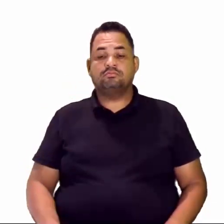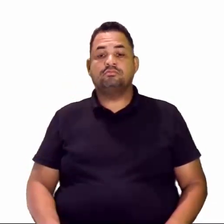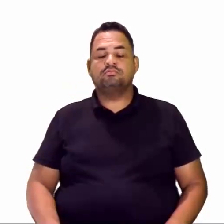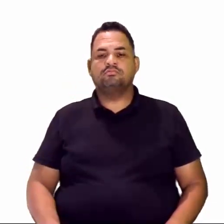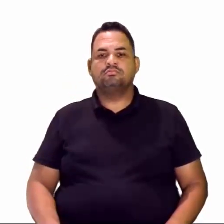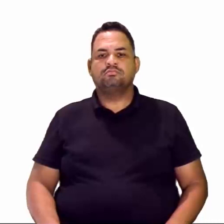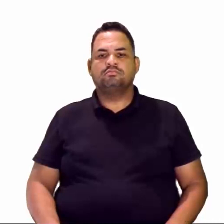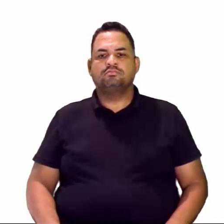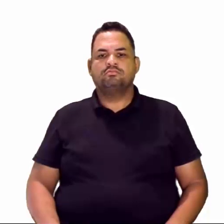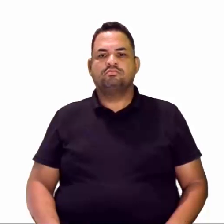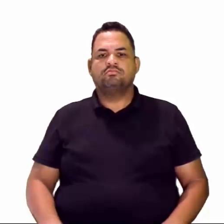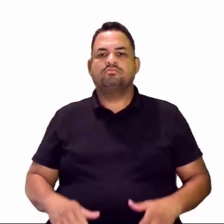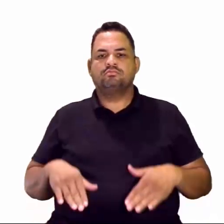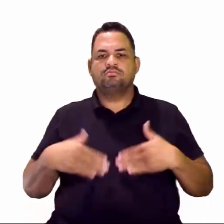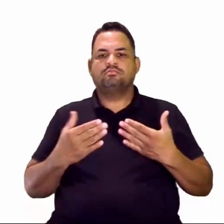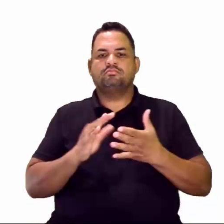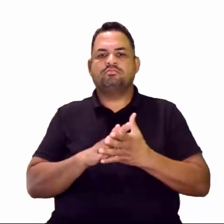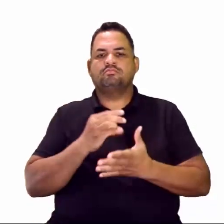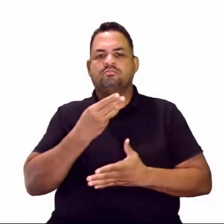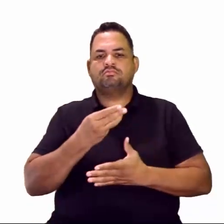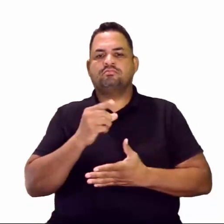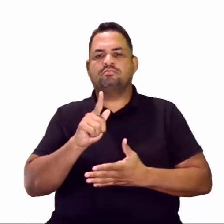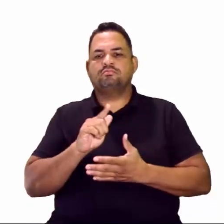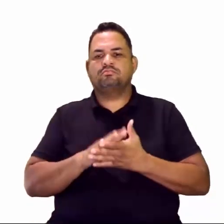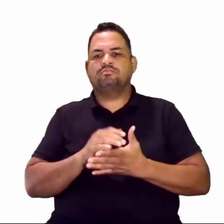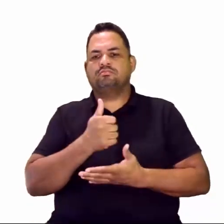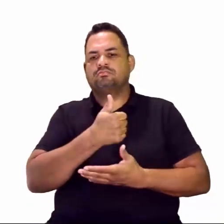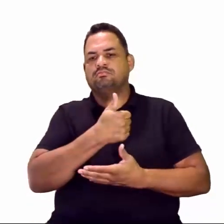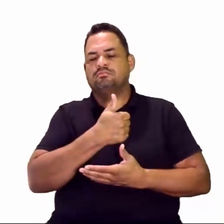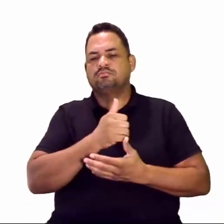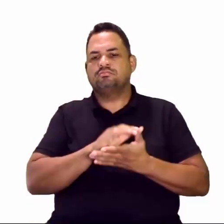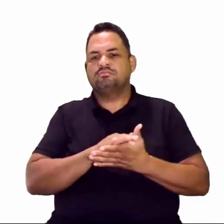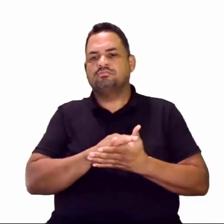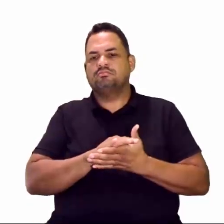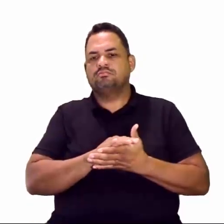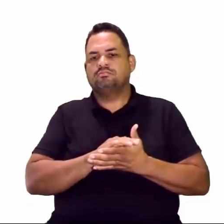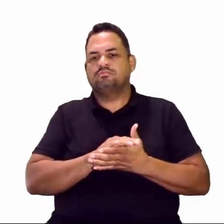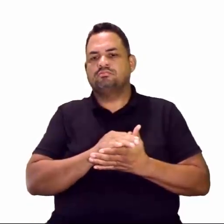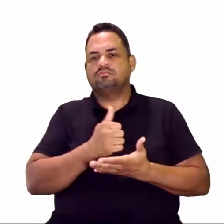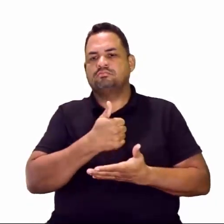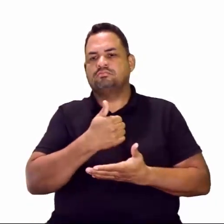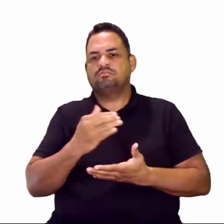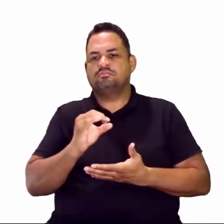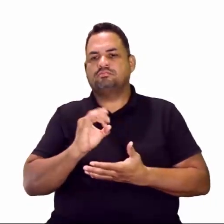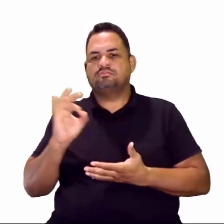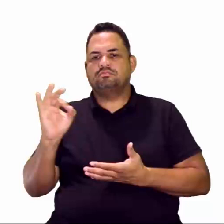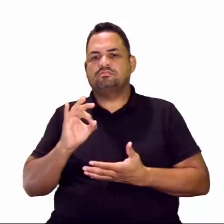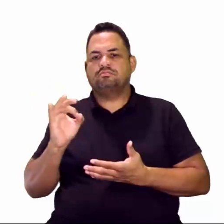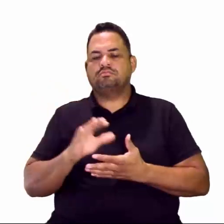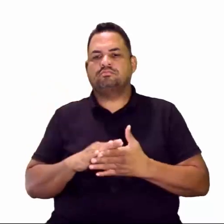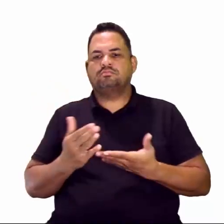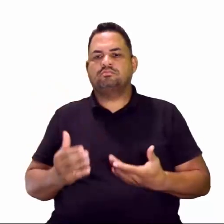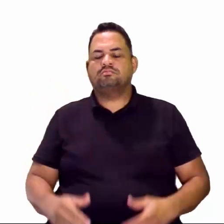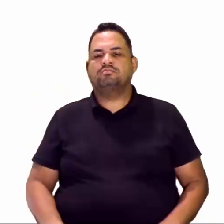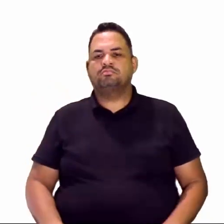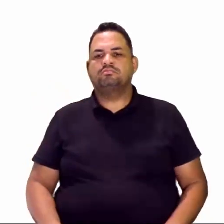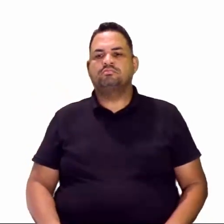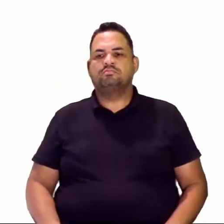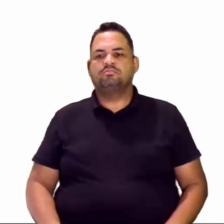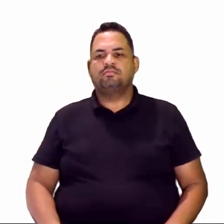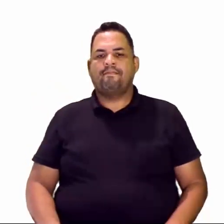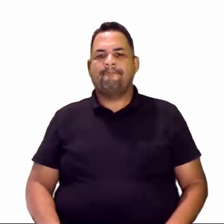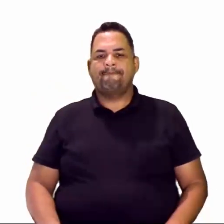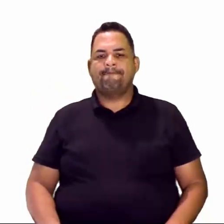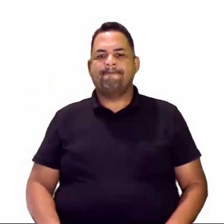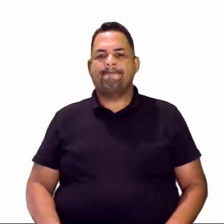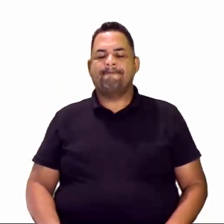aí, partindo de que 34 gramas é a massa molar do composto, isso corresponde a